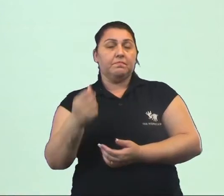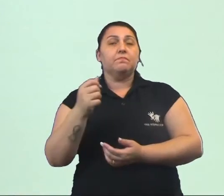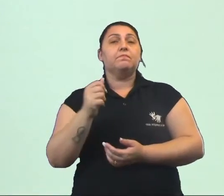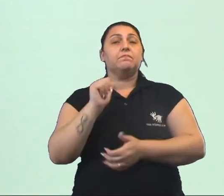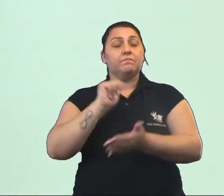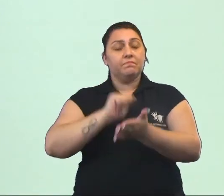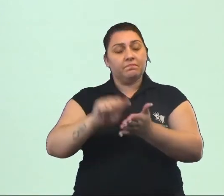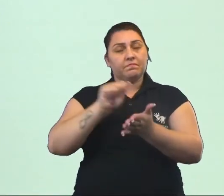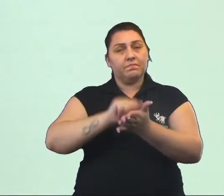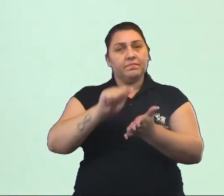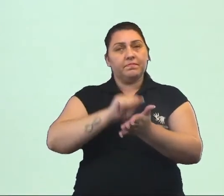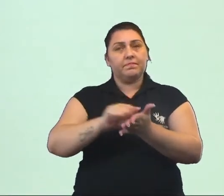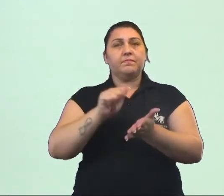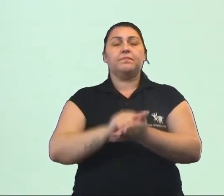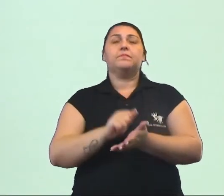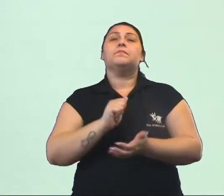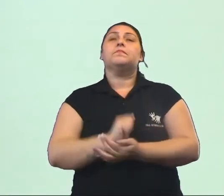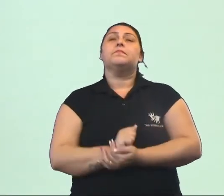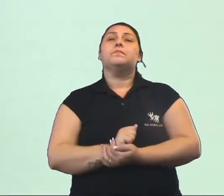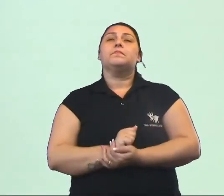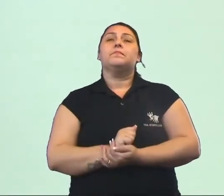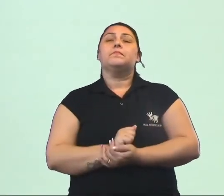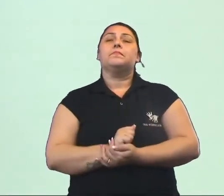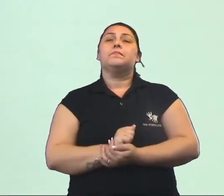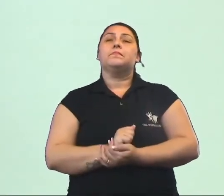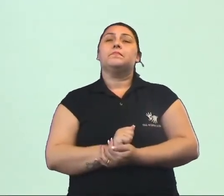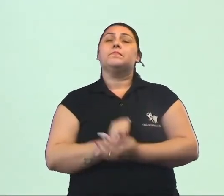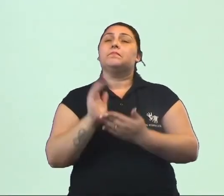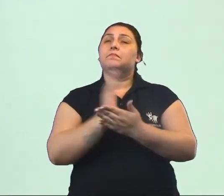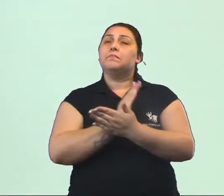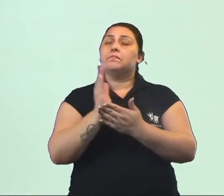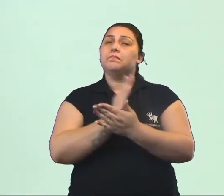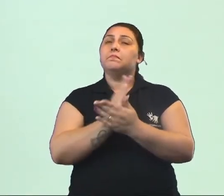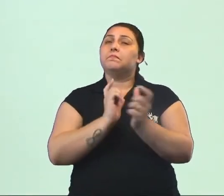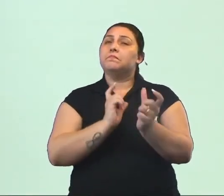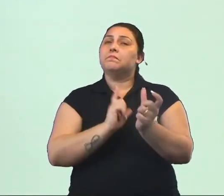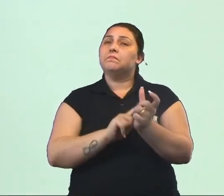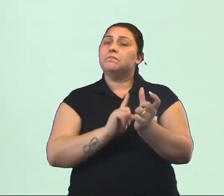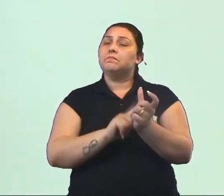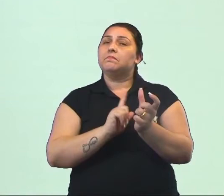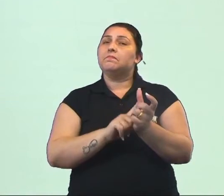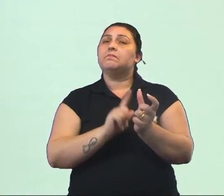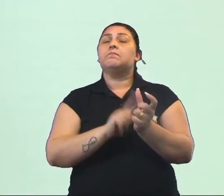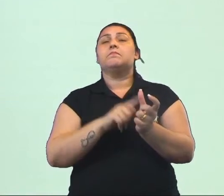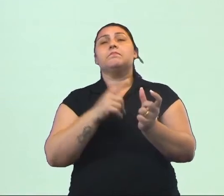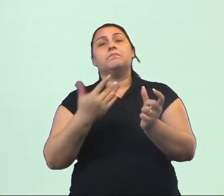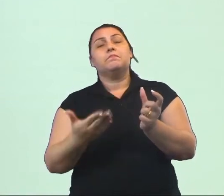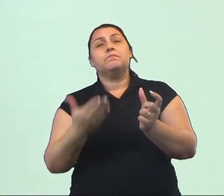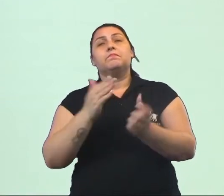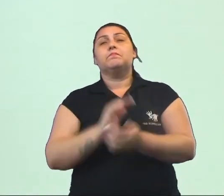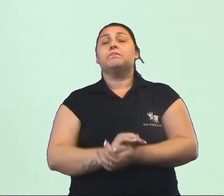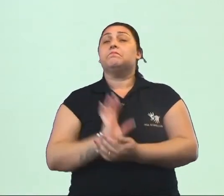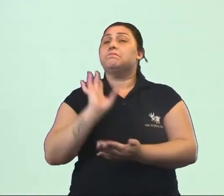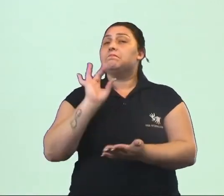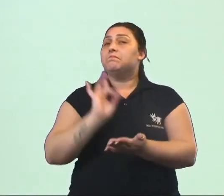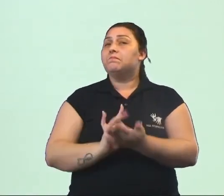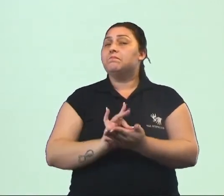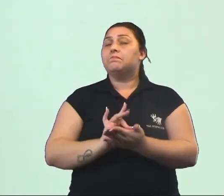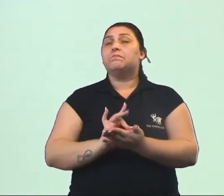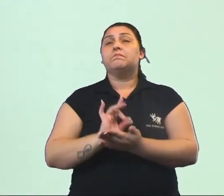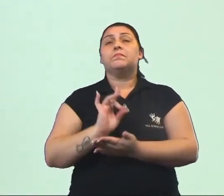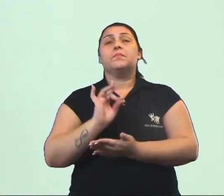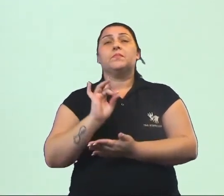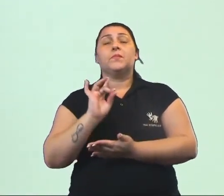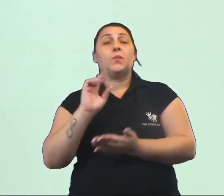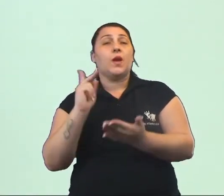são transcritas. Então, acaba que na transcrição sai uma expressão, uma coloquialidade. Na verdade, não